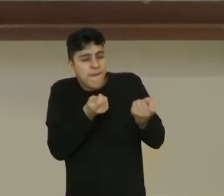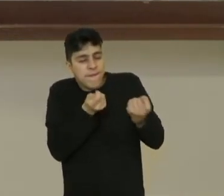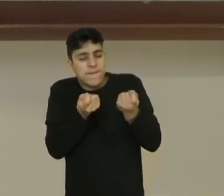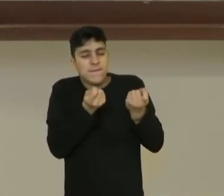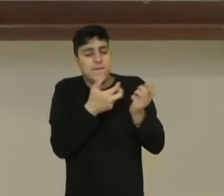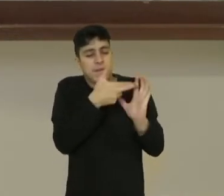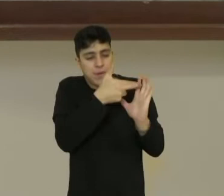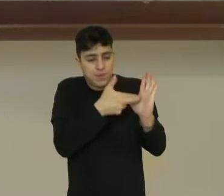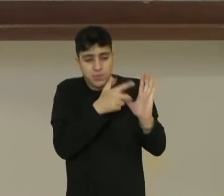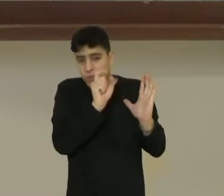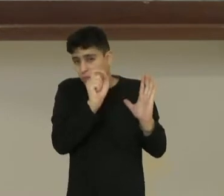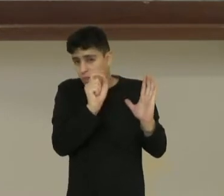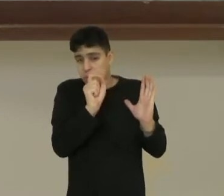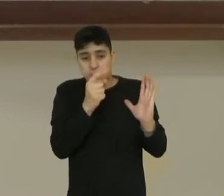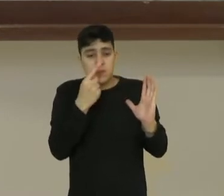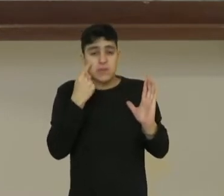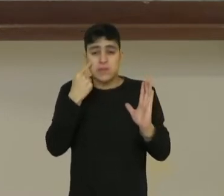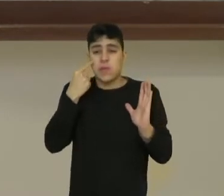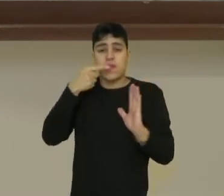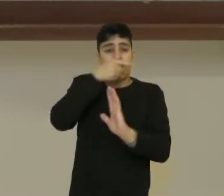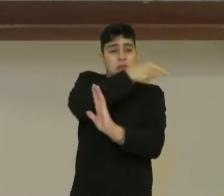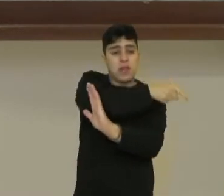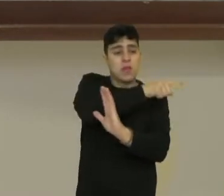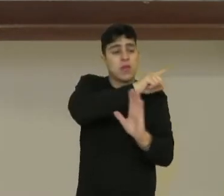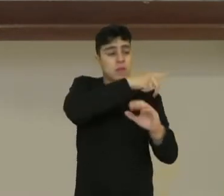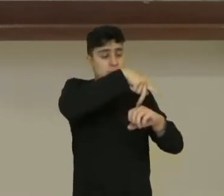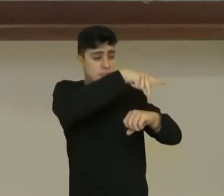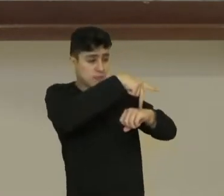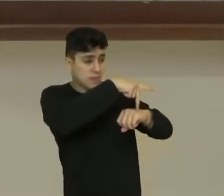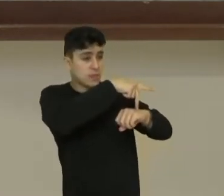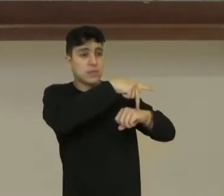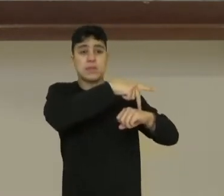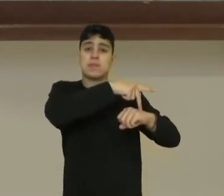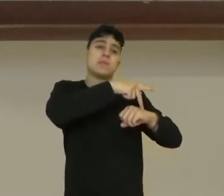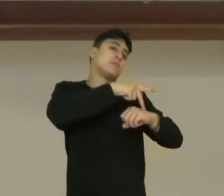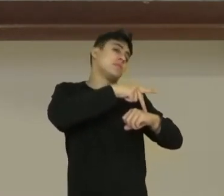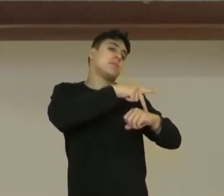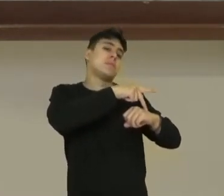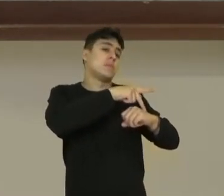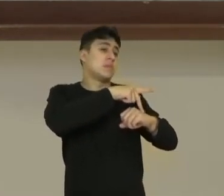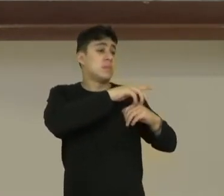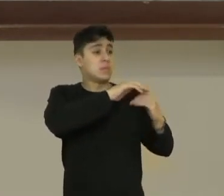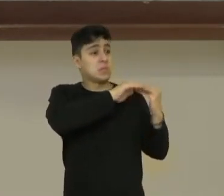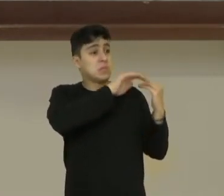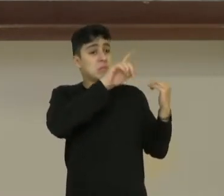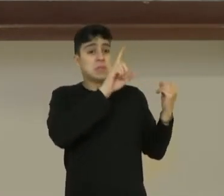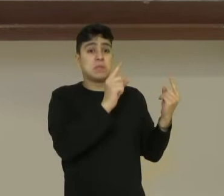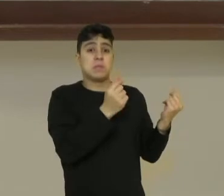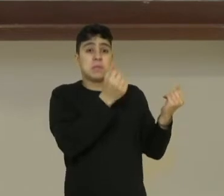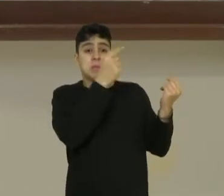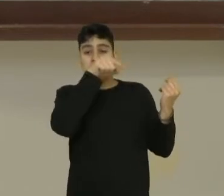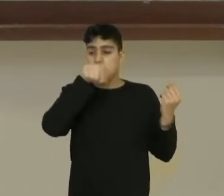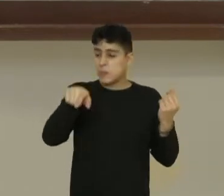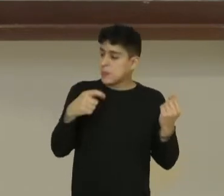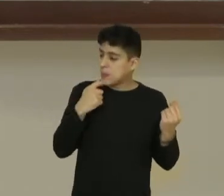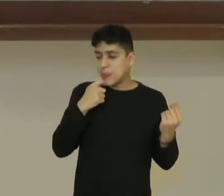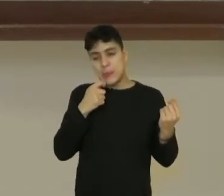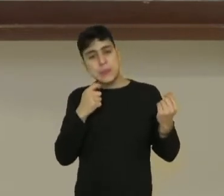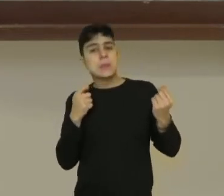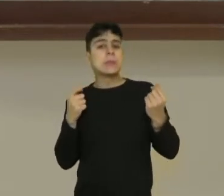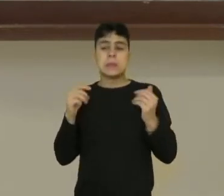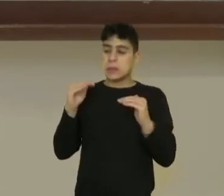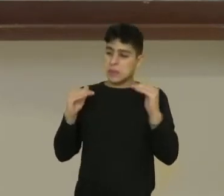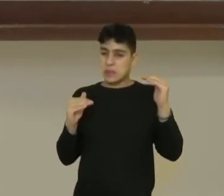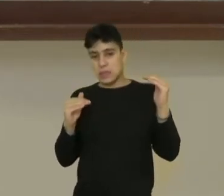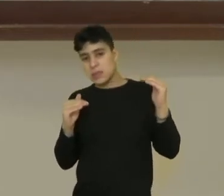regularizar o que se vê no bloco anterior, em que um país é muito equilibrado economicamente e o outro nem tanto. Então